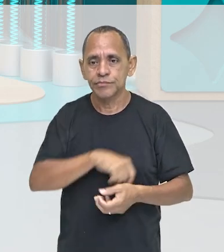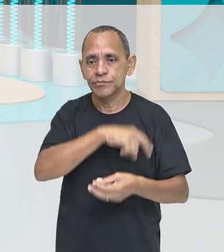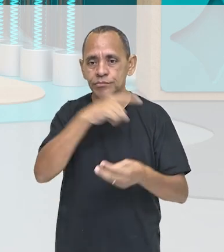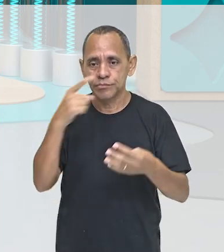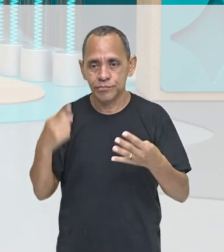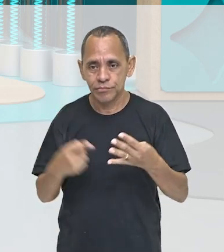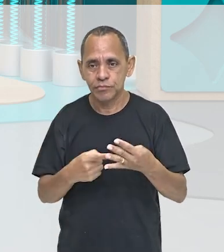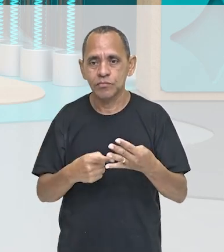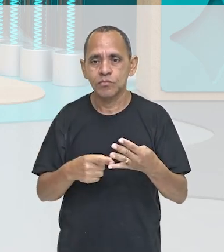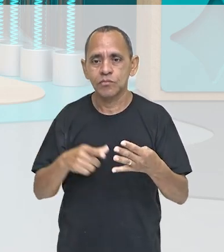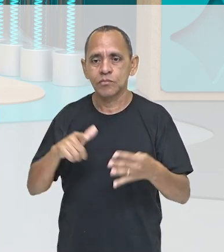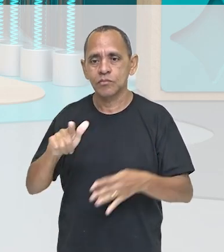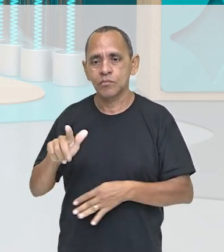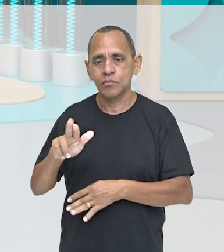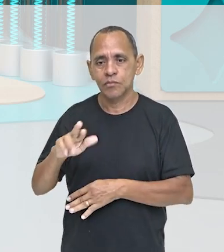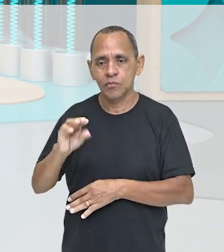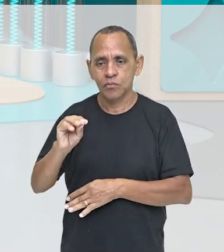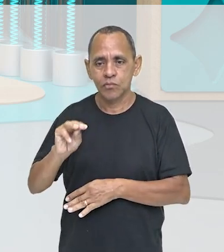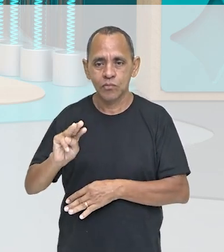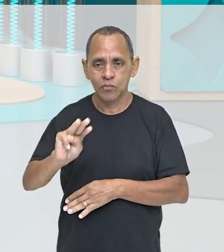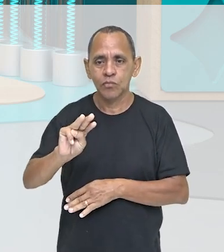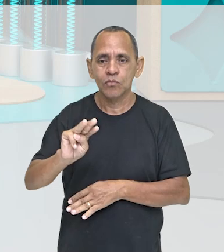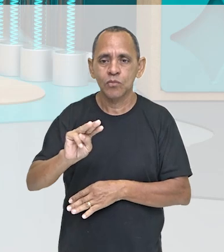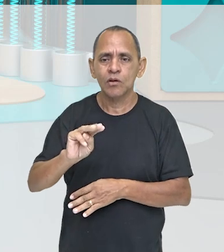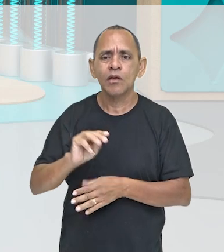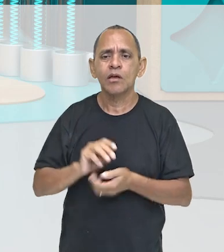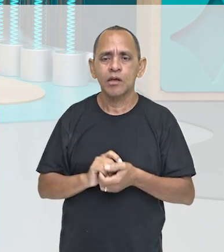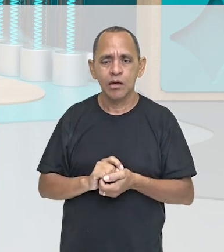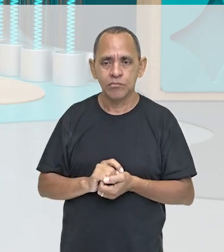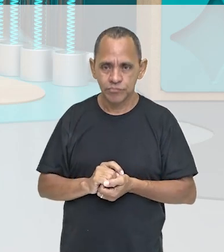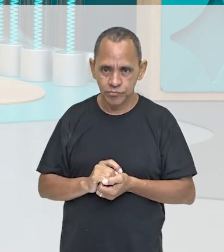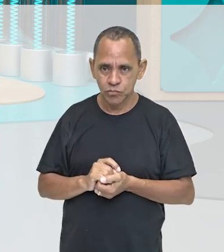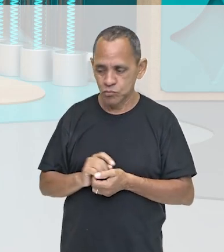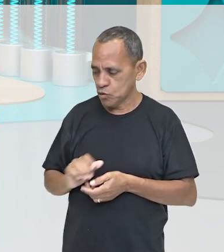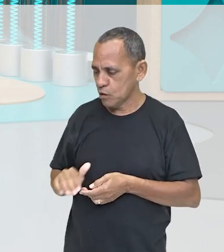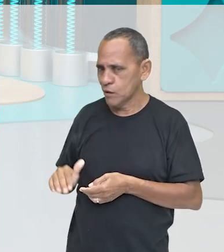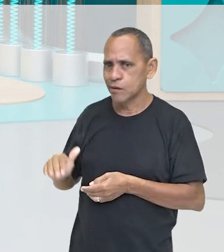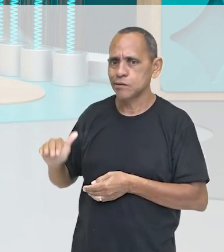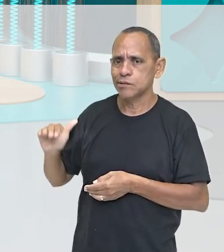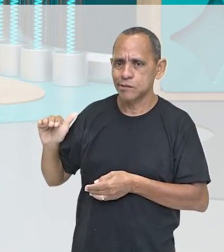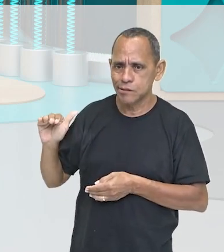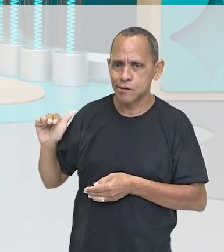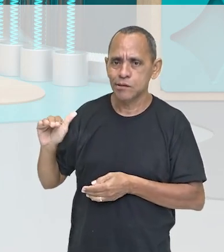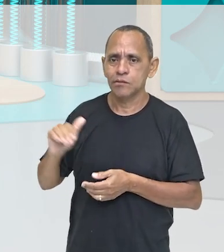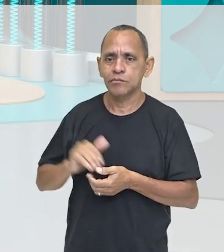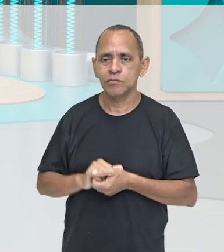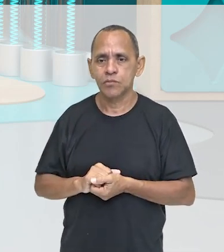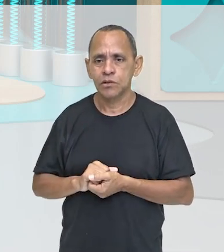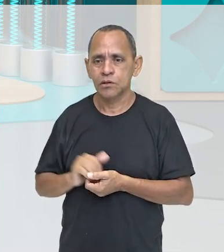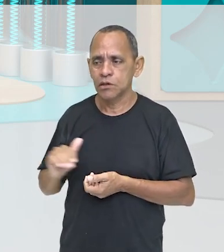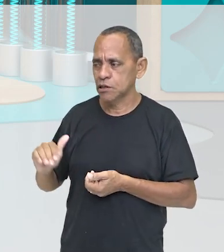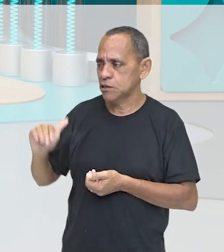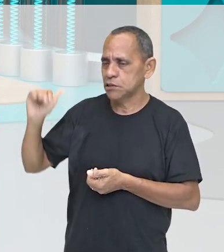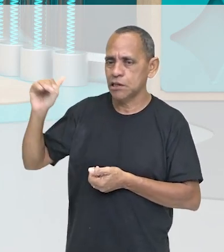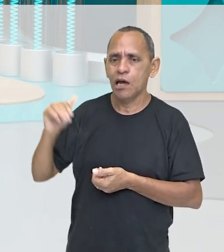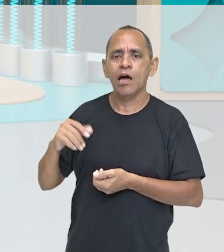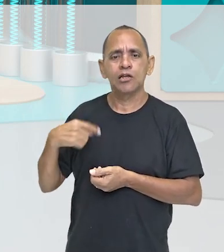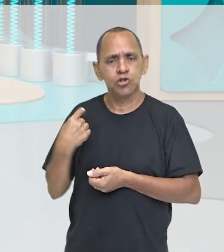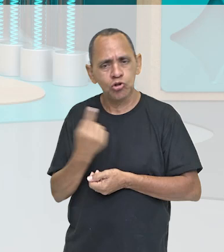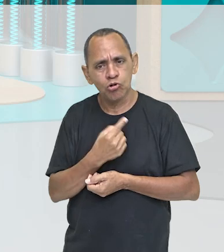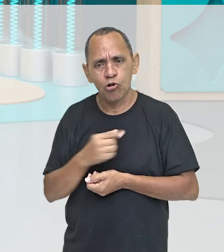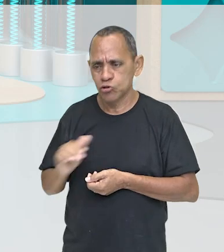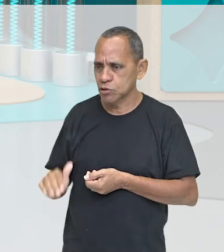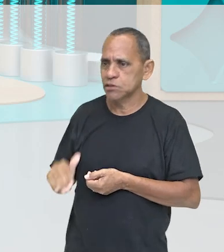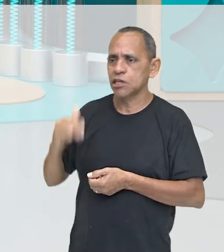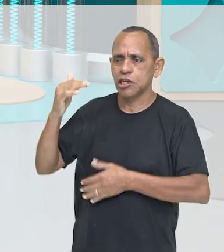tenho will grow. Grow, então, é crescer, will grow, crescerá, cresceremos, crescerão,